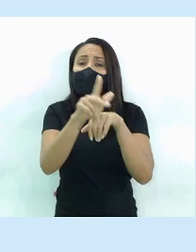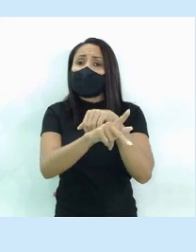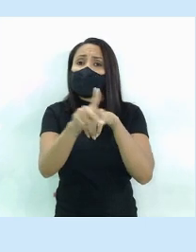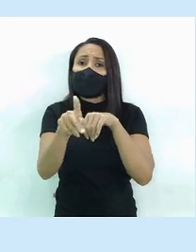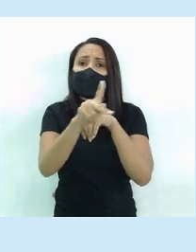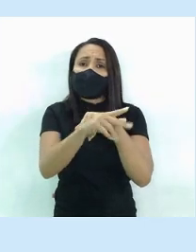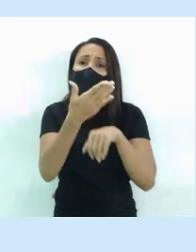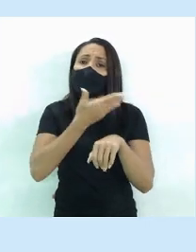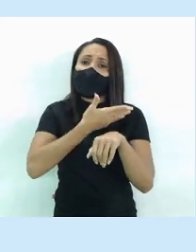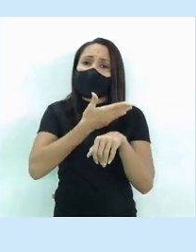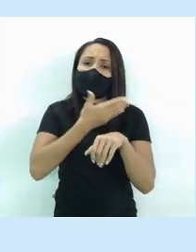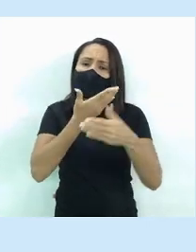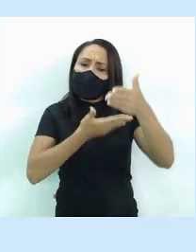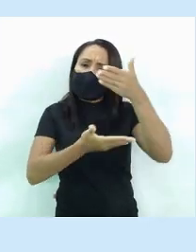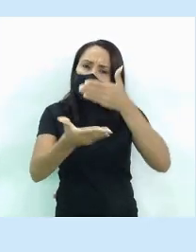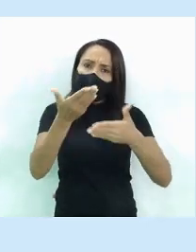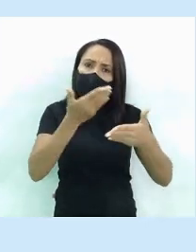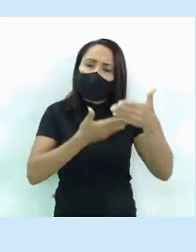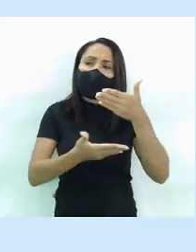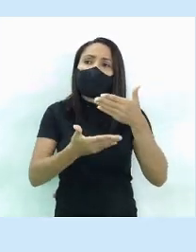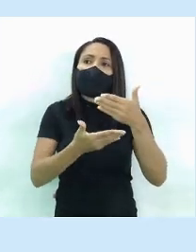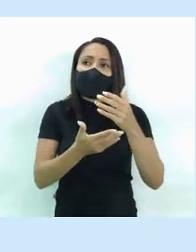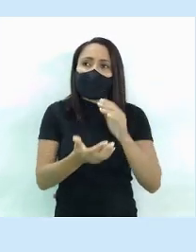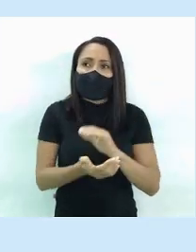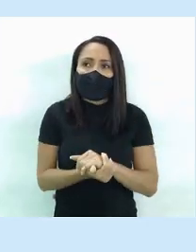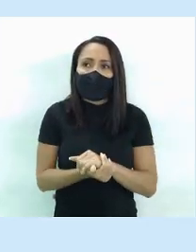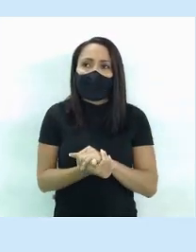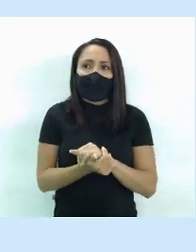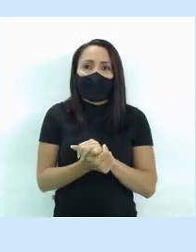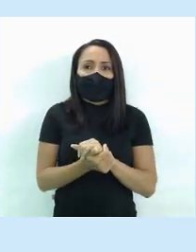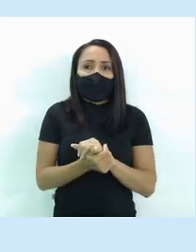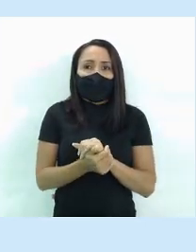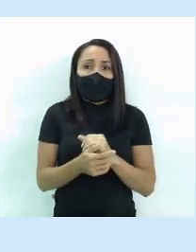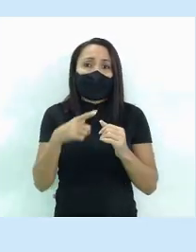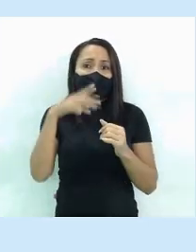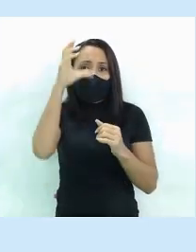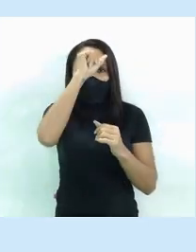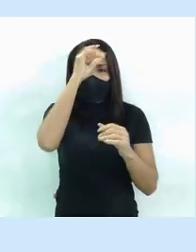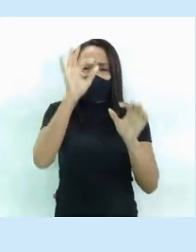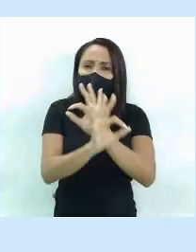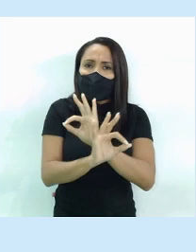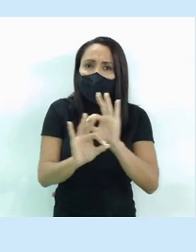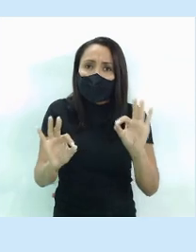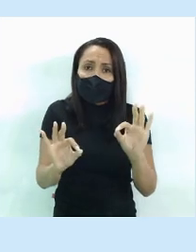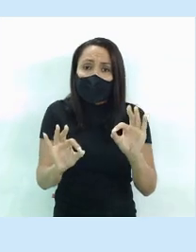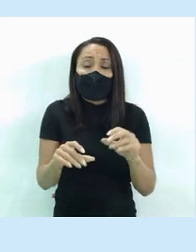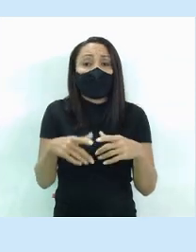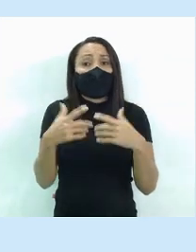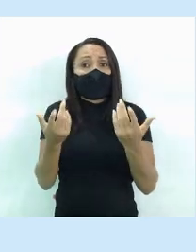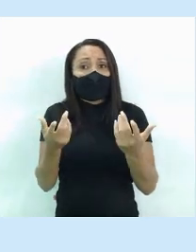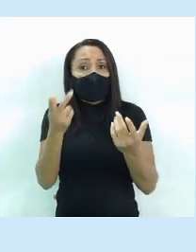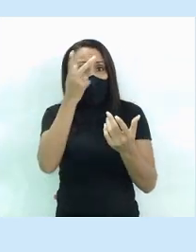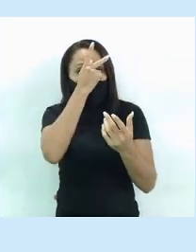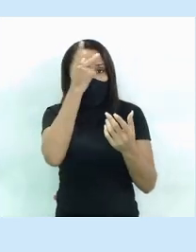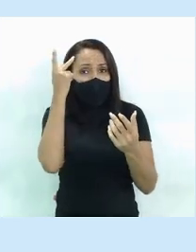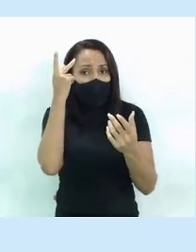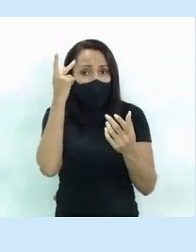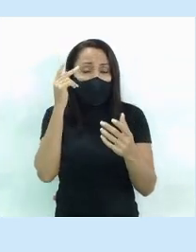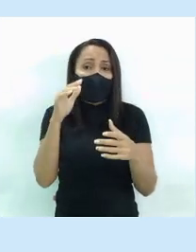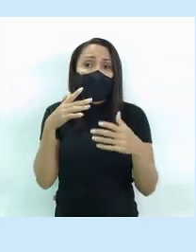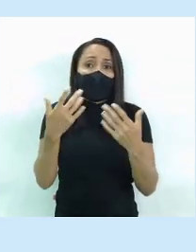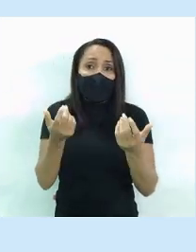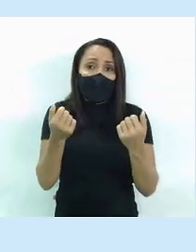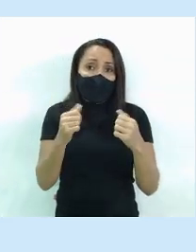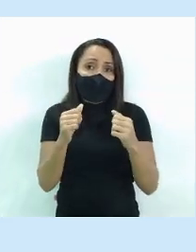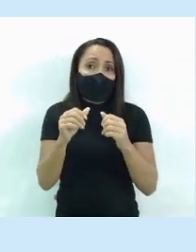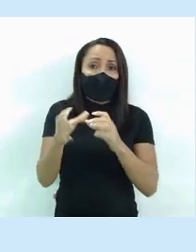professores, com os amigos e tenham um aprendizado excelente, porque a riqueza do ser humano é a educação,